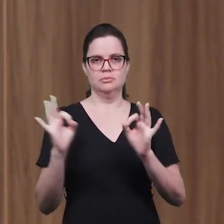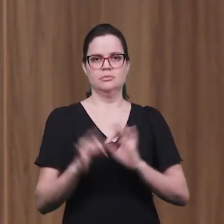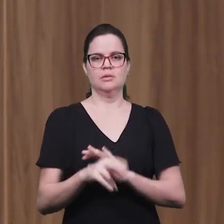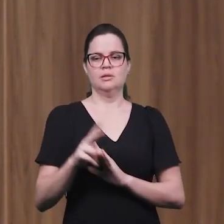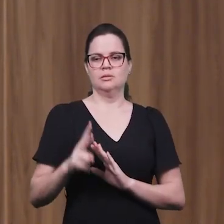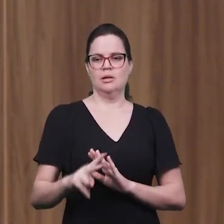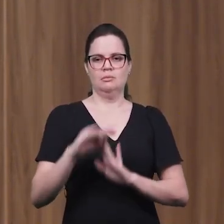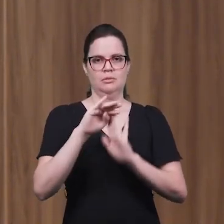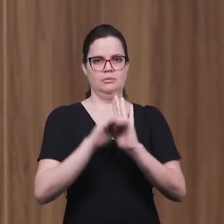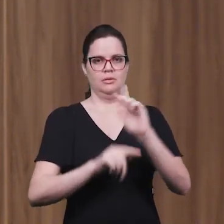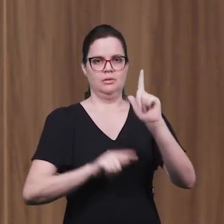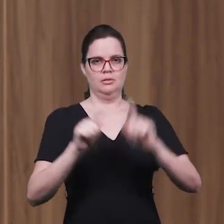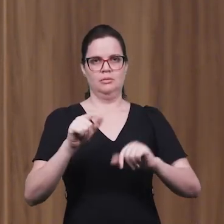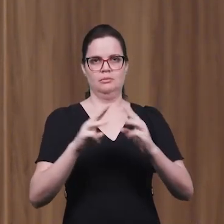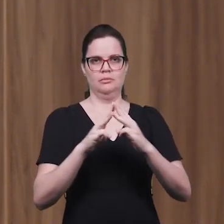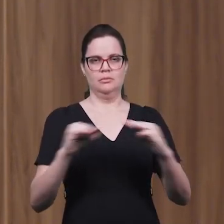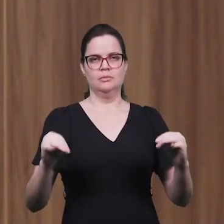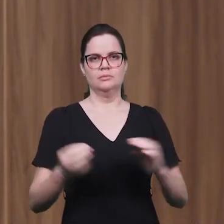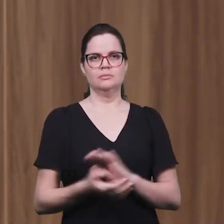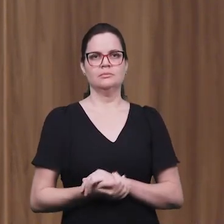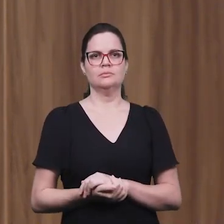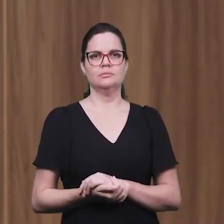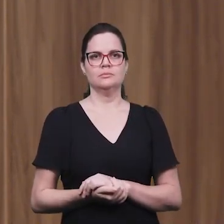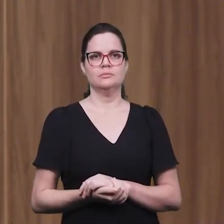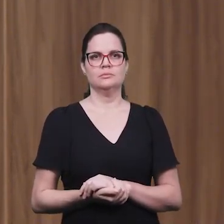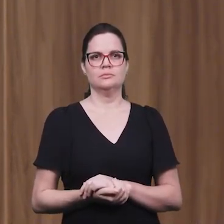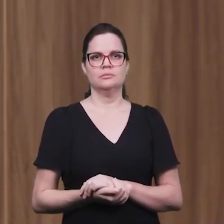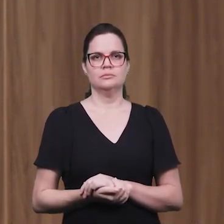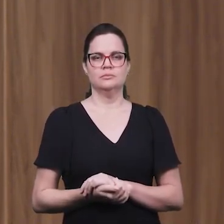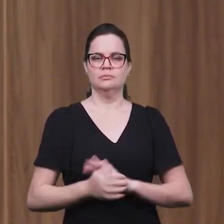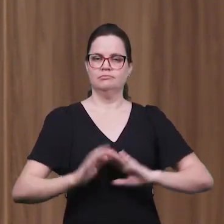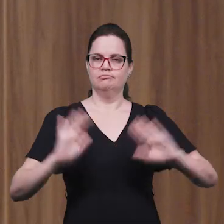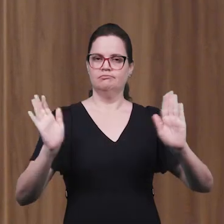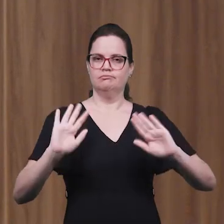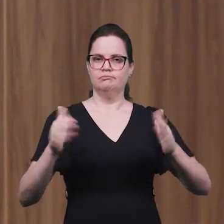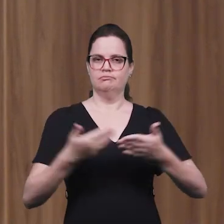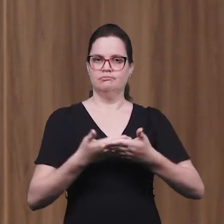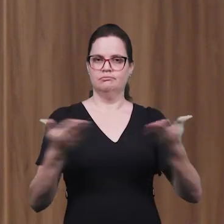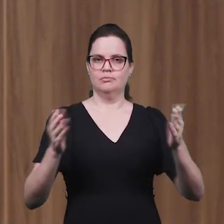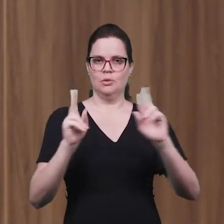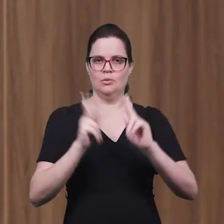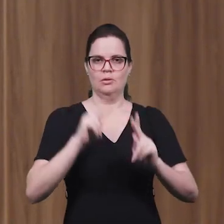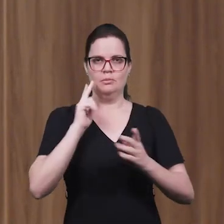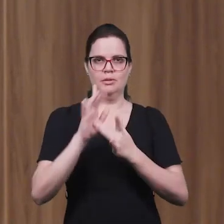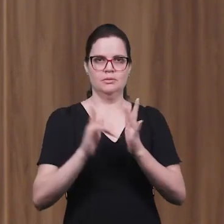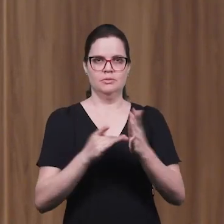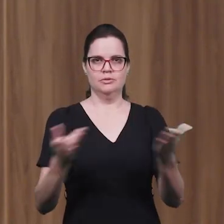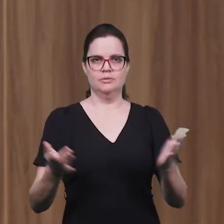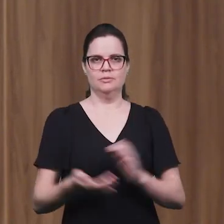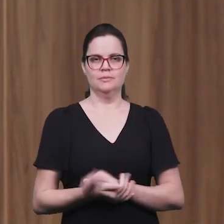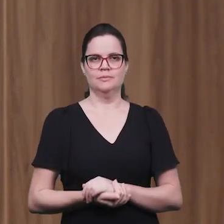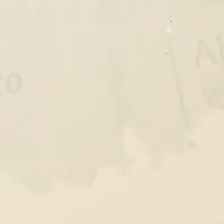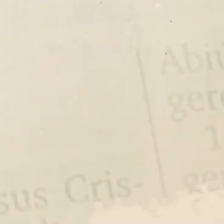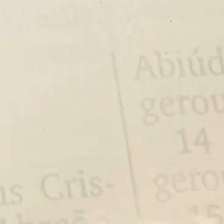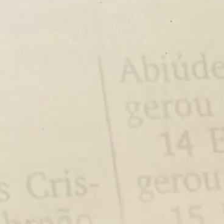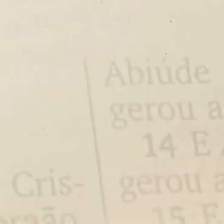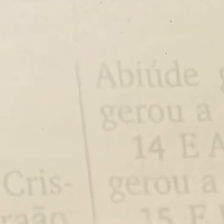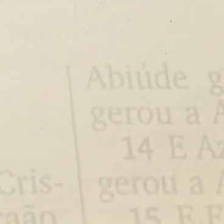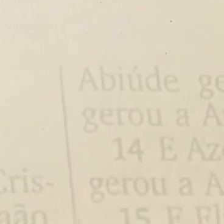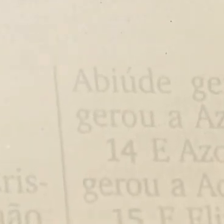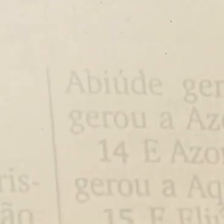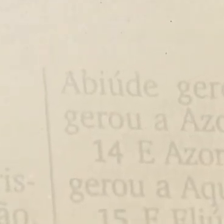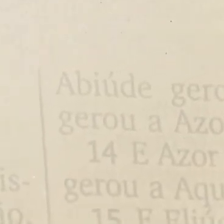assistindo toda a programação da nossa TV Manaim. Nós nos despedimos dos irmãos com a paz do Senhor Jesus.